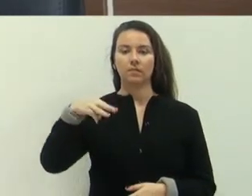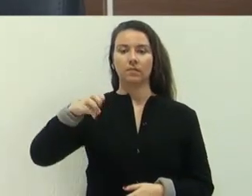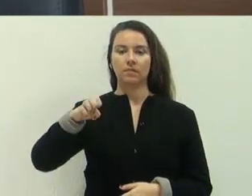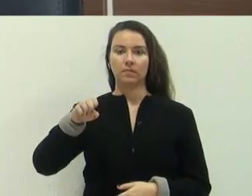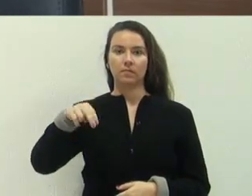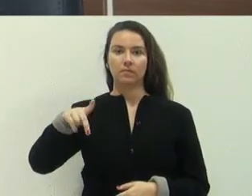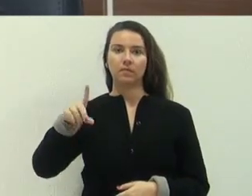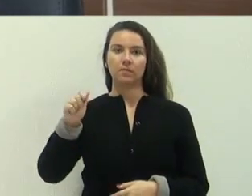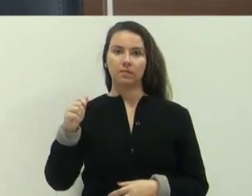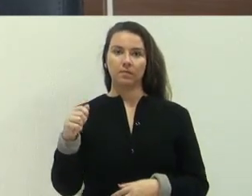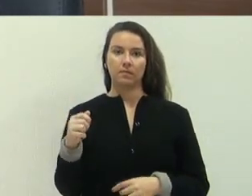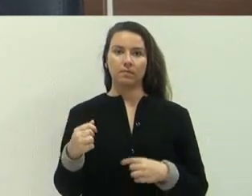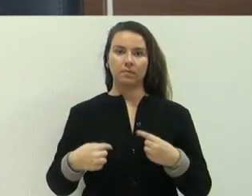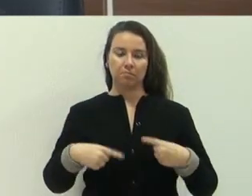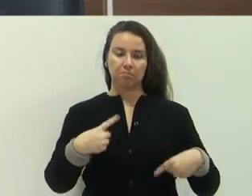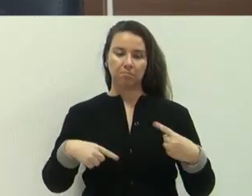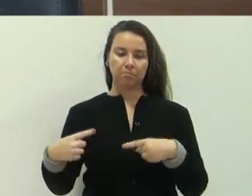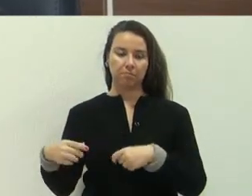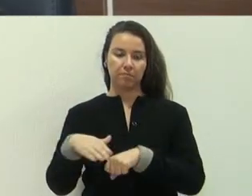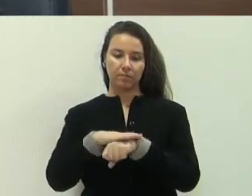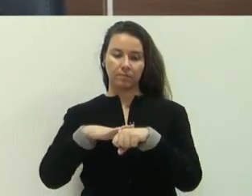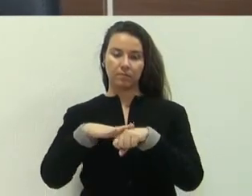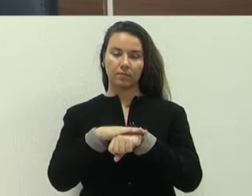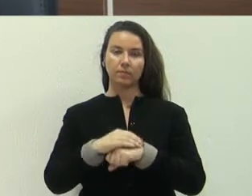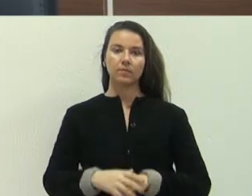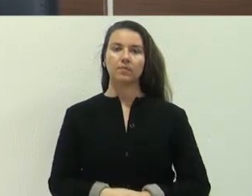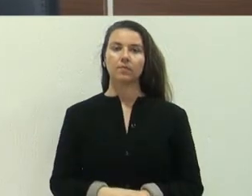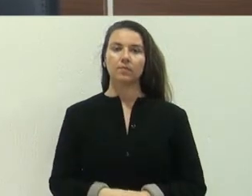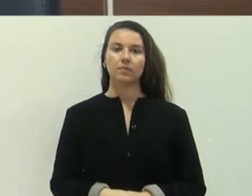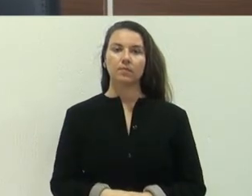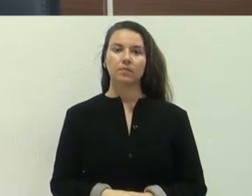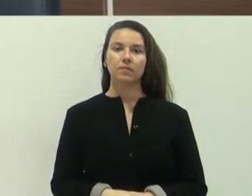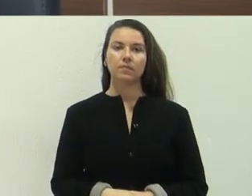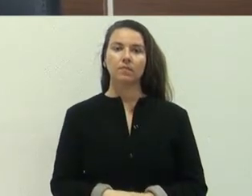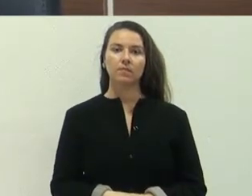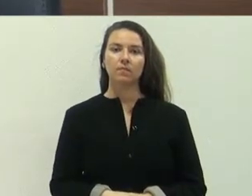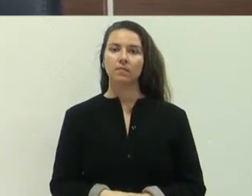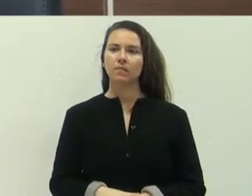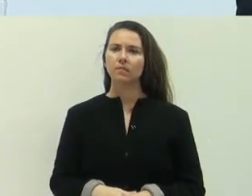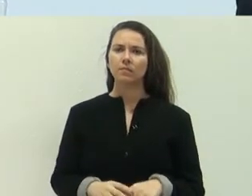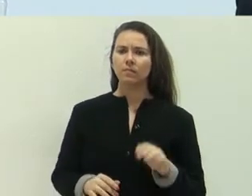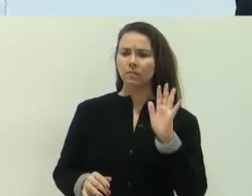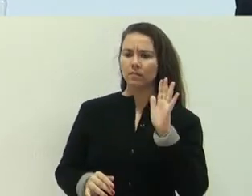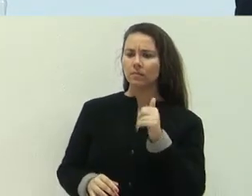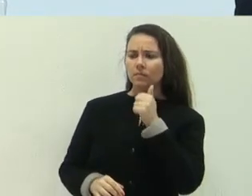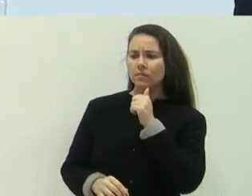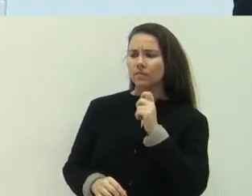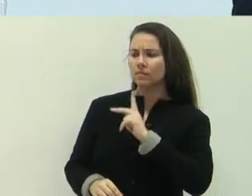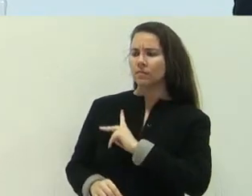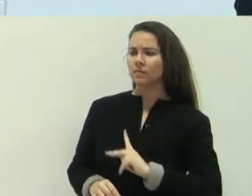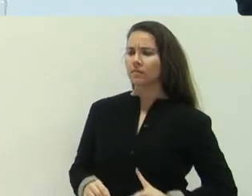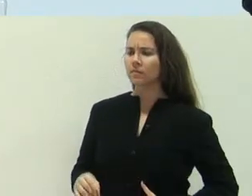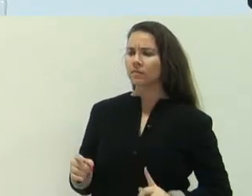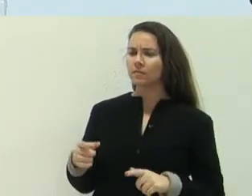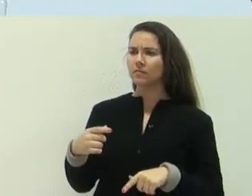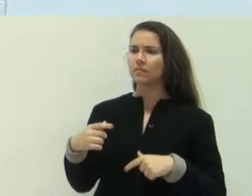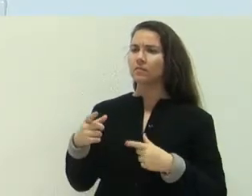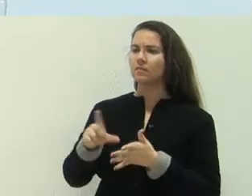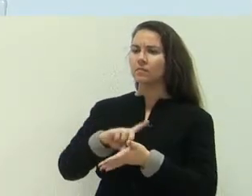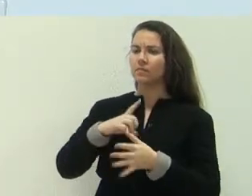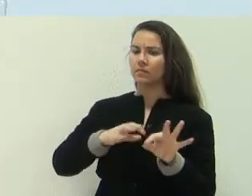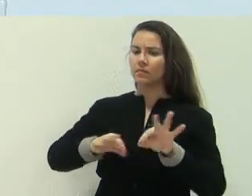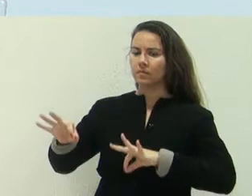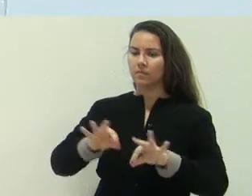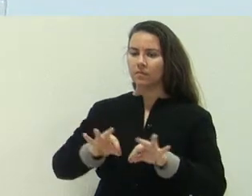Emenda em discussão. Tem que, senhora presidente, eu acho que tem que arrumar ali o artigo